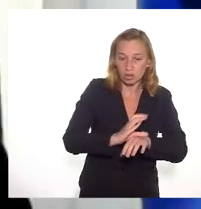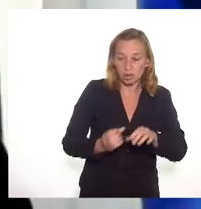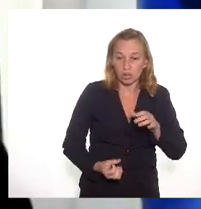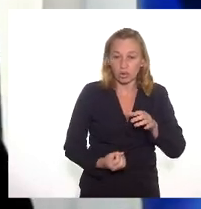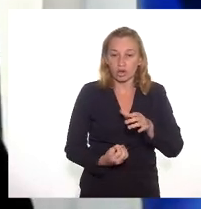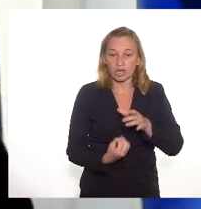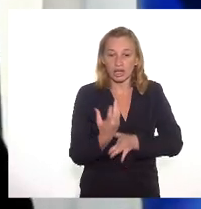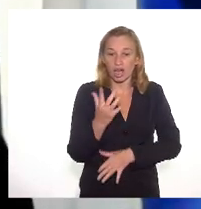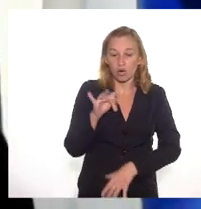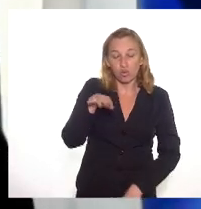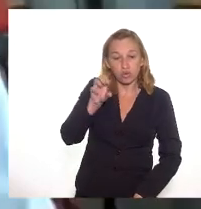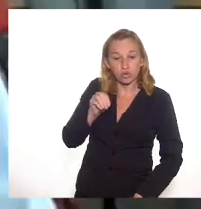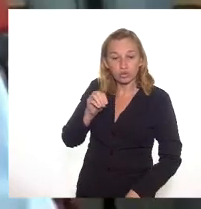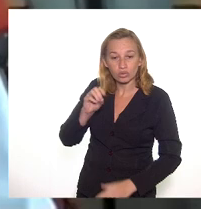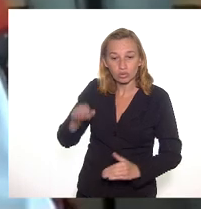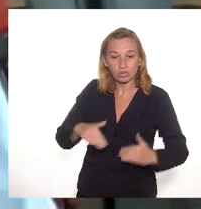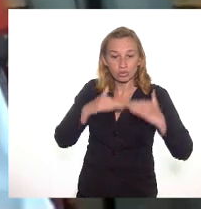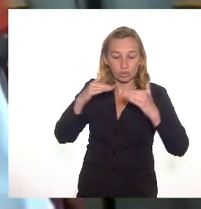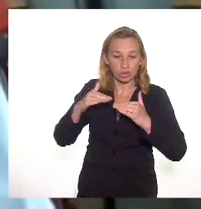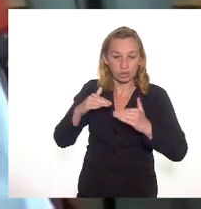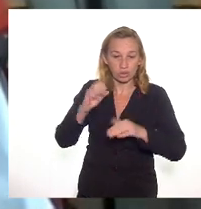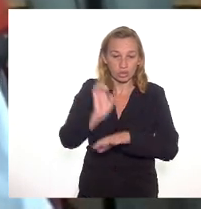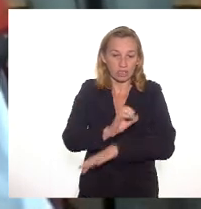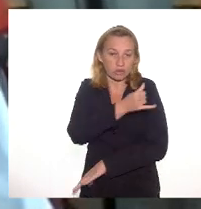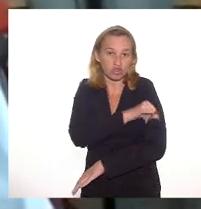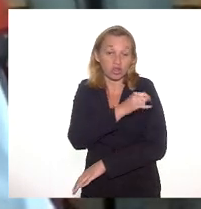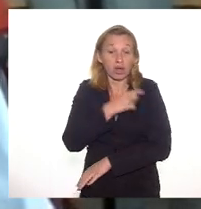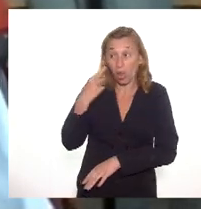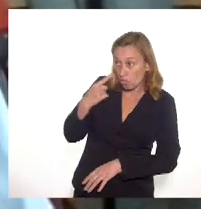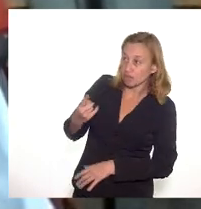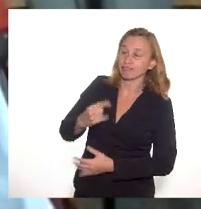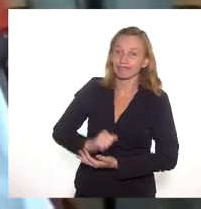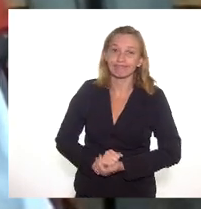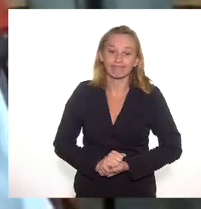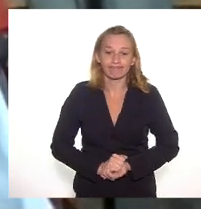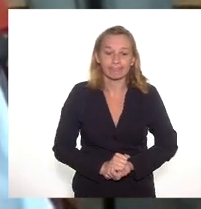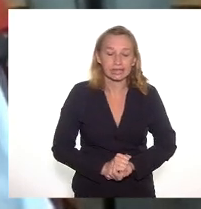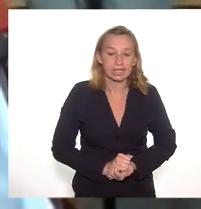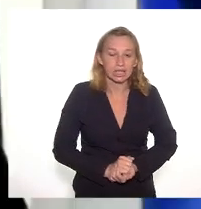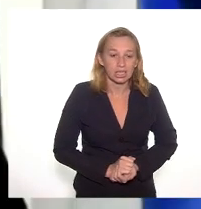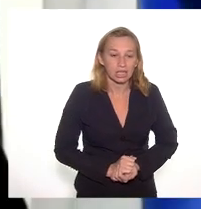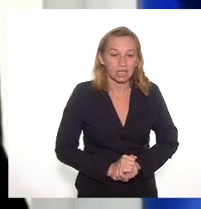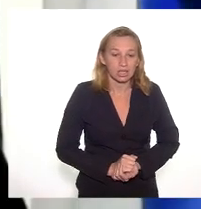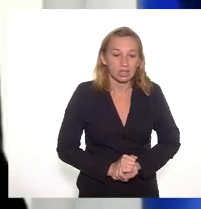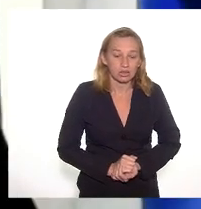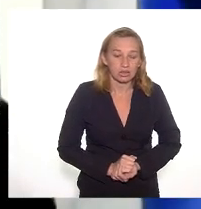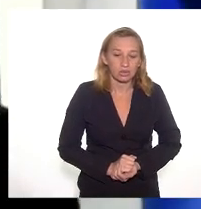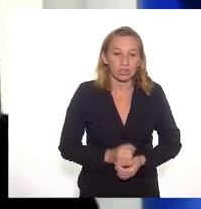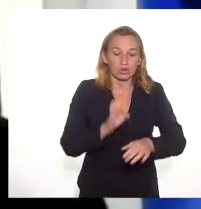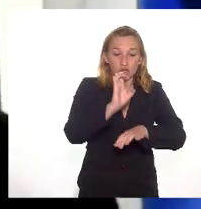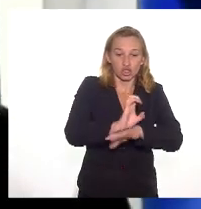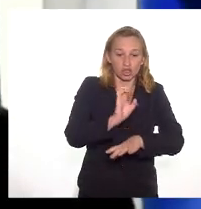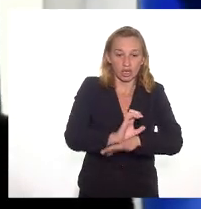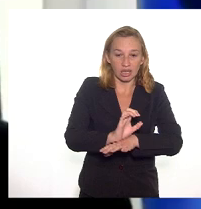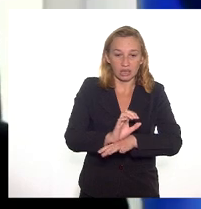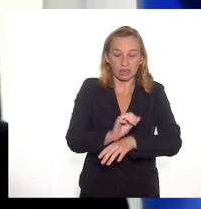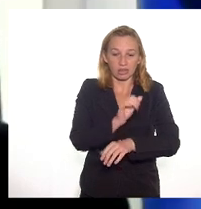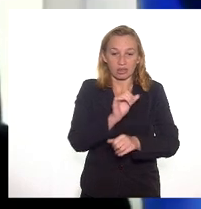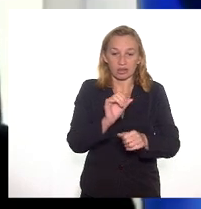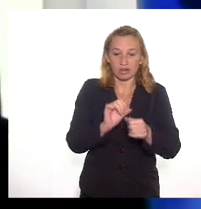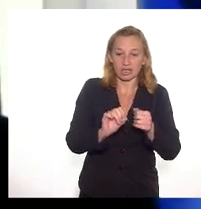soberano no Estado do Rio de Janeiro. Eu vi. E o que é isso? Isso é para o Estado fazer uma